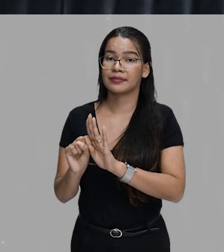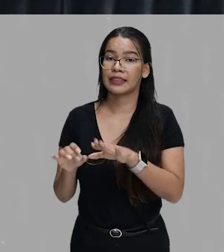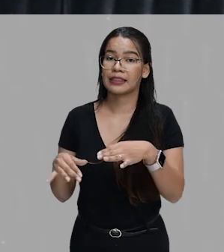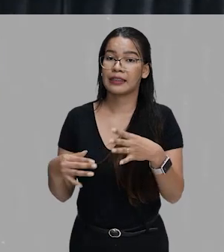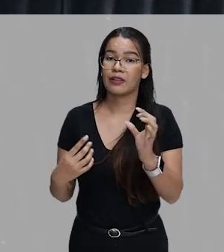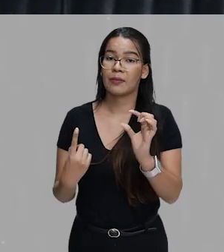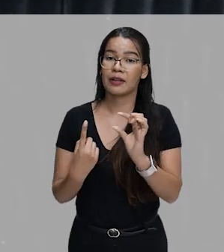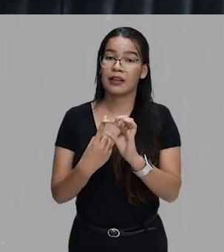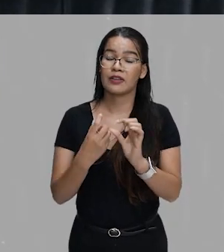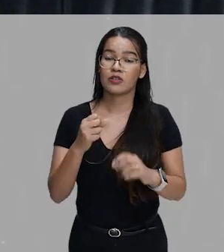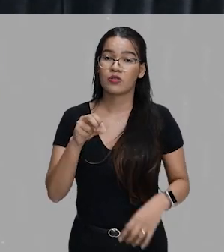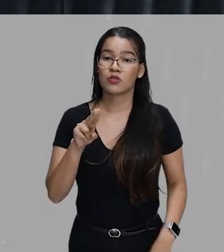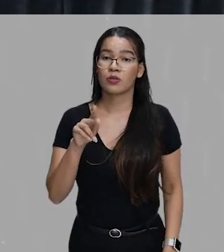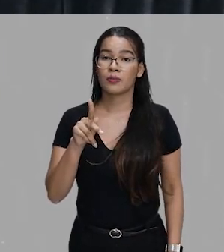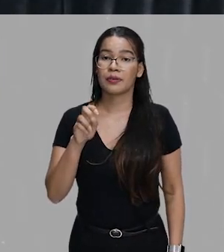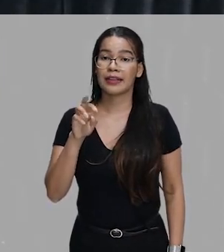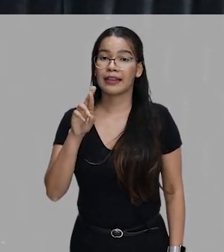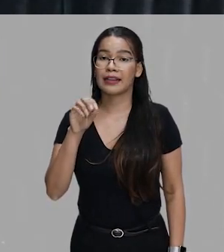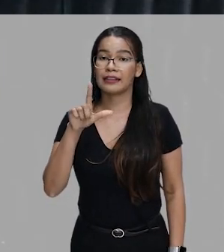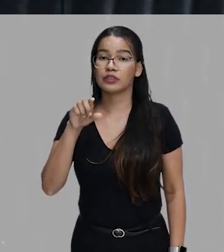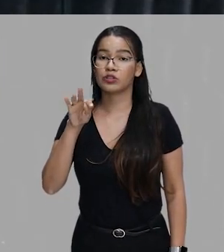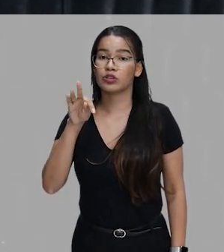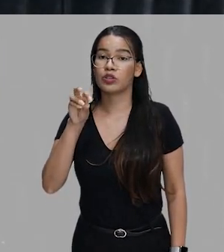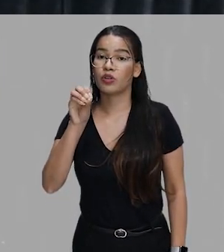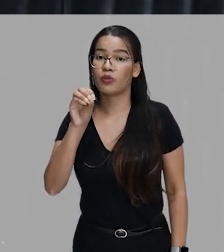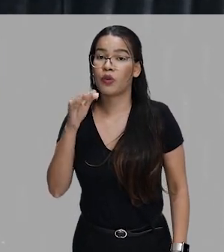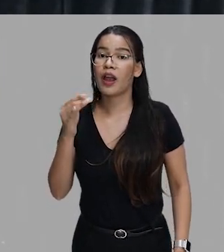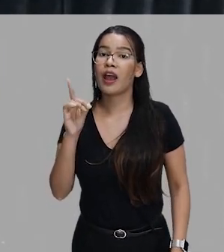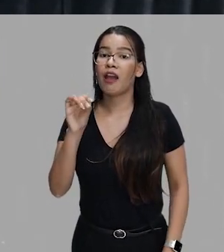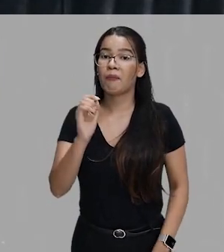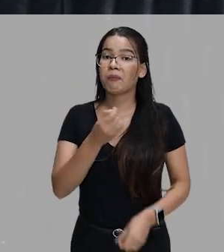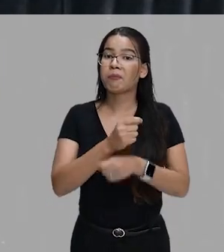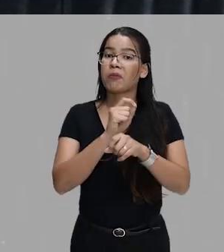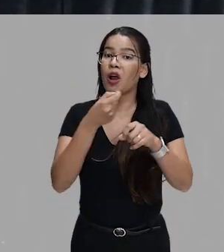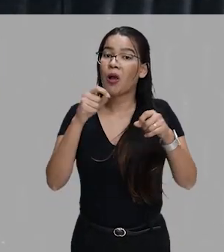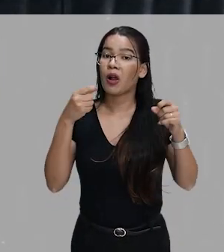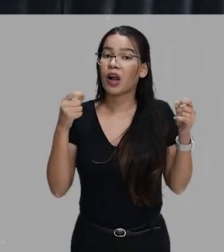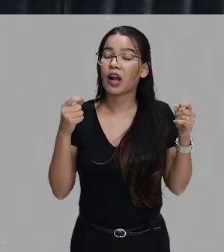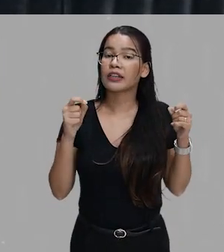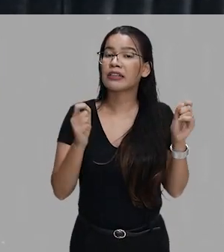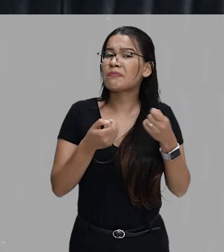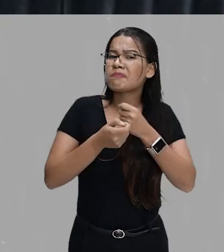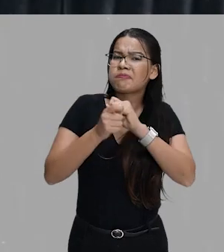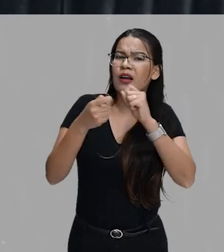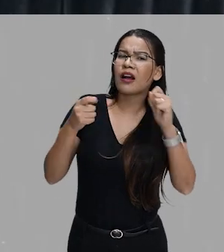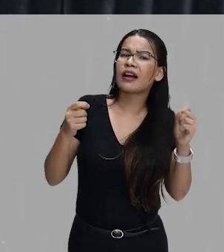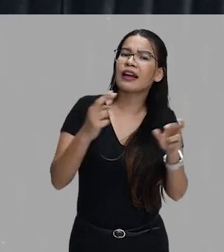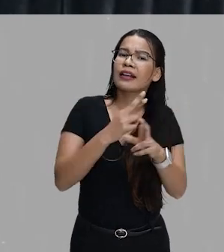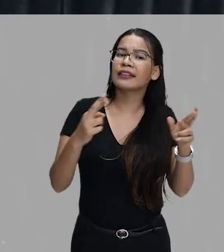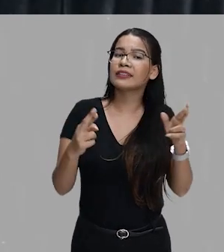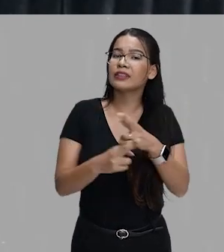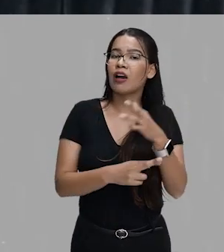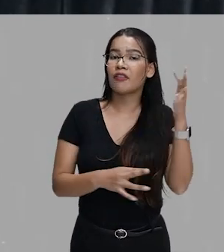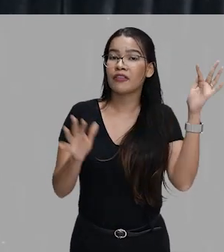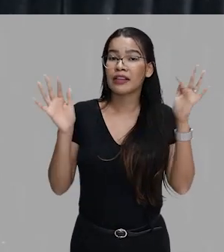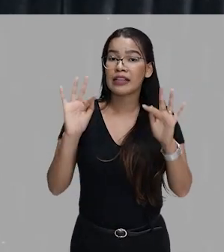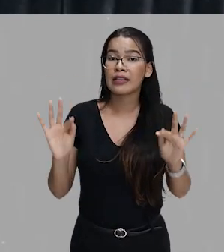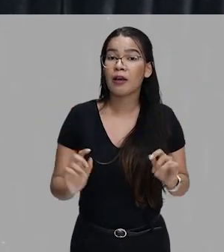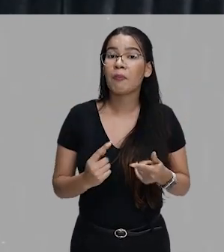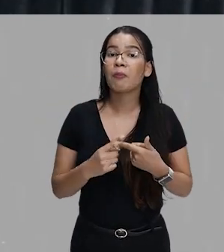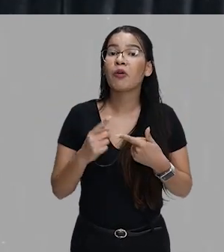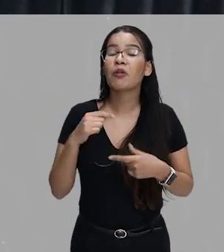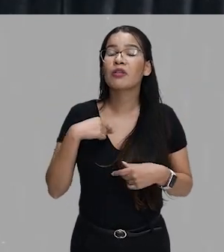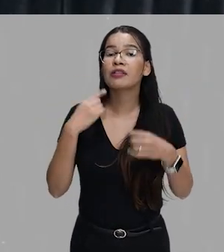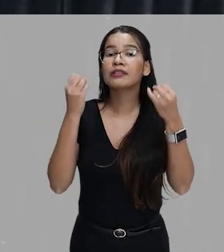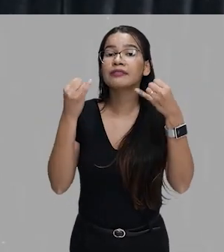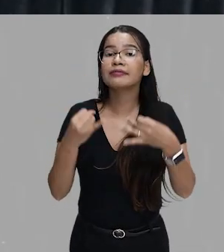essa palavra aqui, superlativo, entra como algo grande, algo imenso em relação à felicidade, tá? Por que eu estou falando isso,